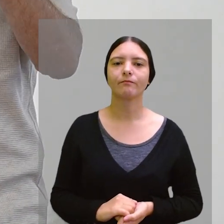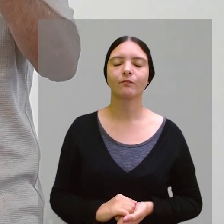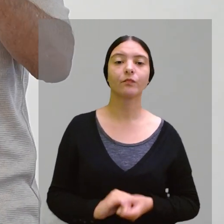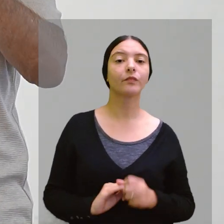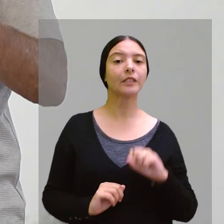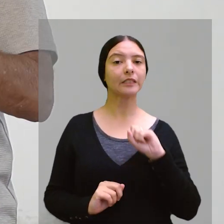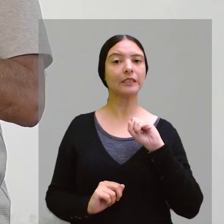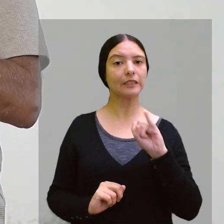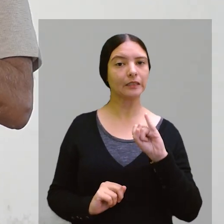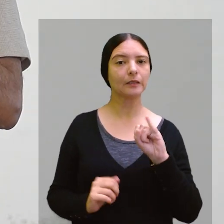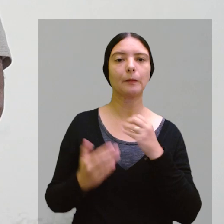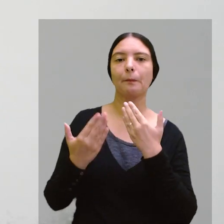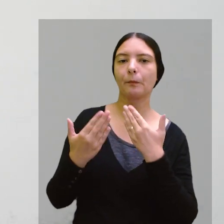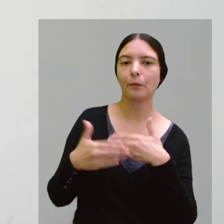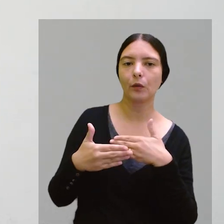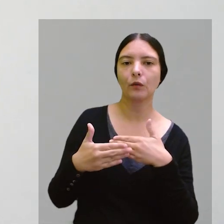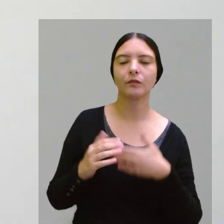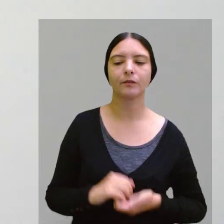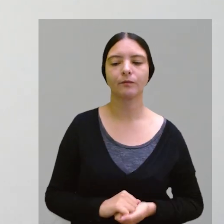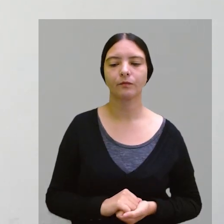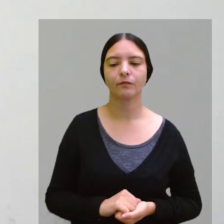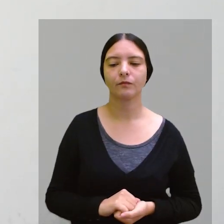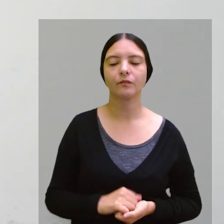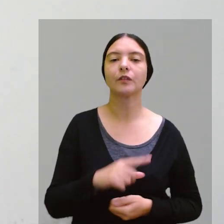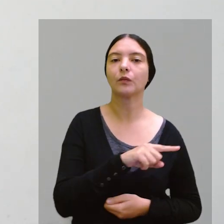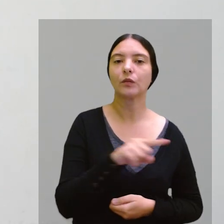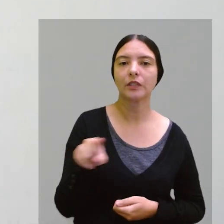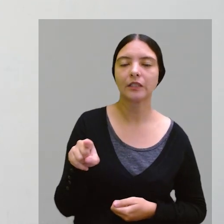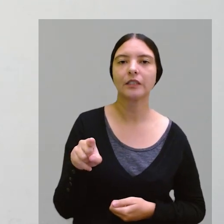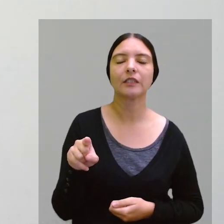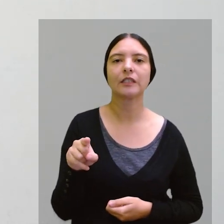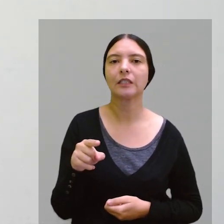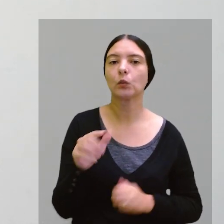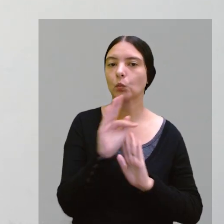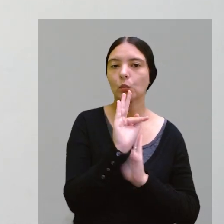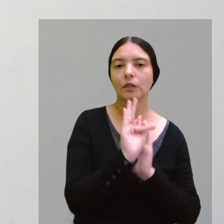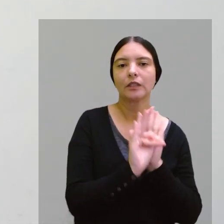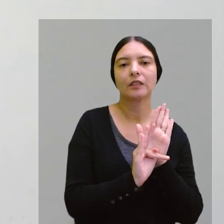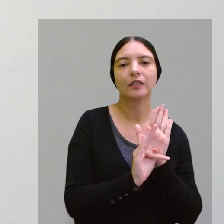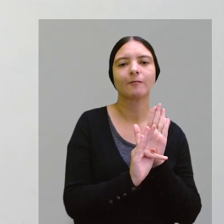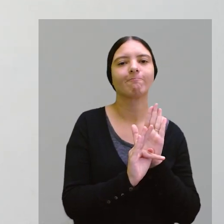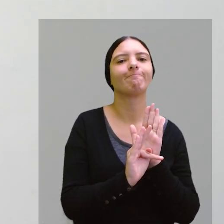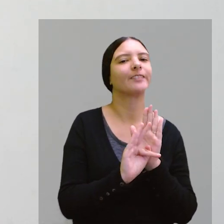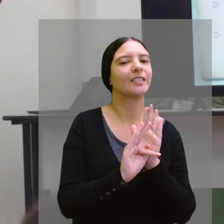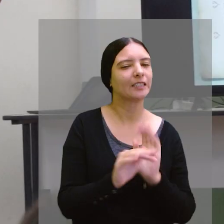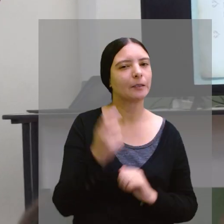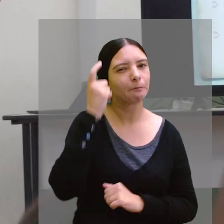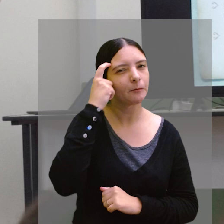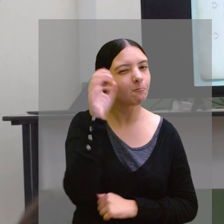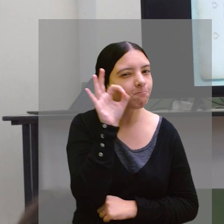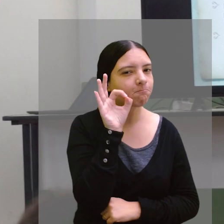Se fizer uma prova, uma coisa assim, vocês sobre um texto, aposto